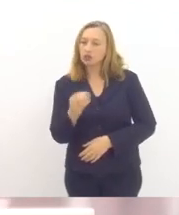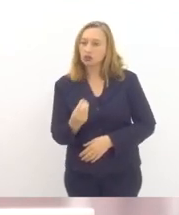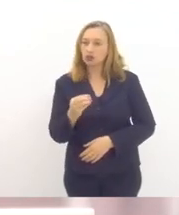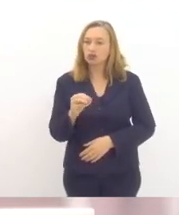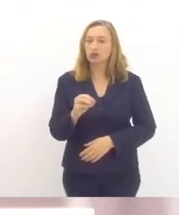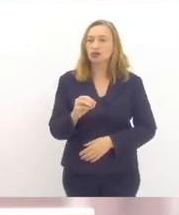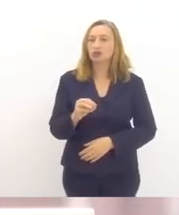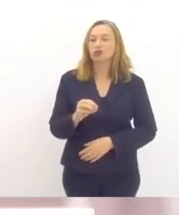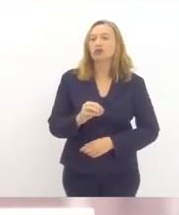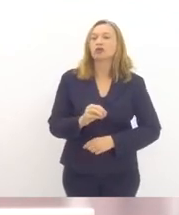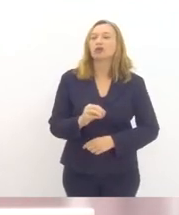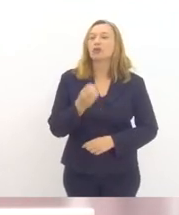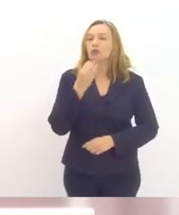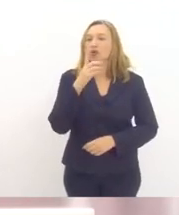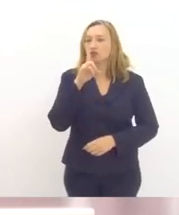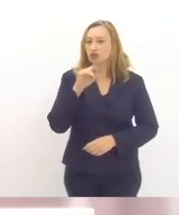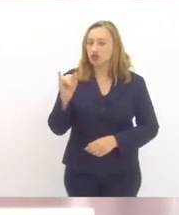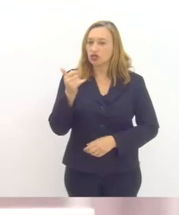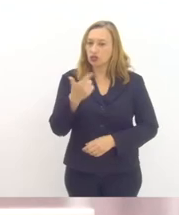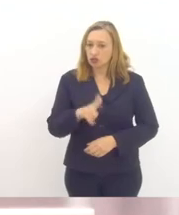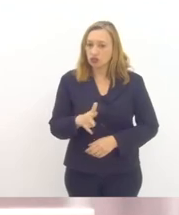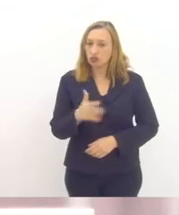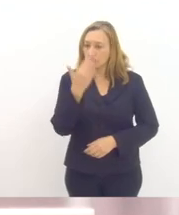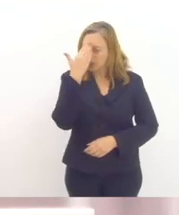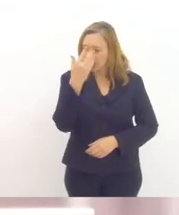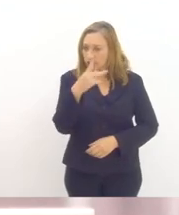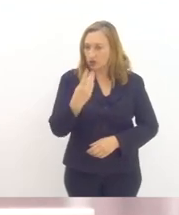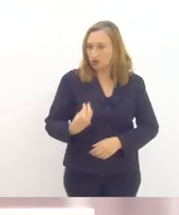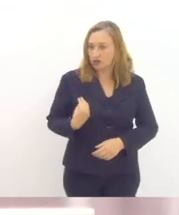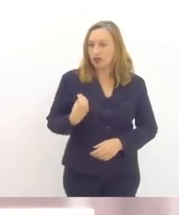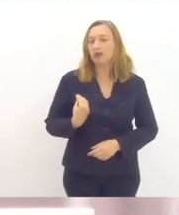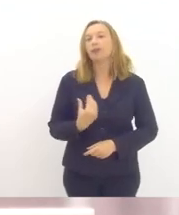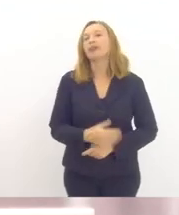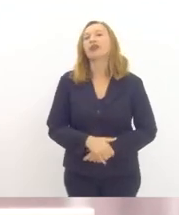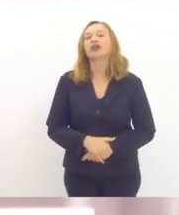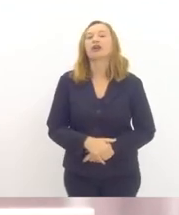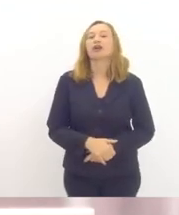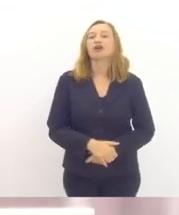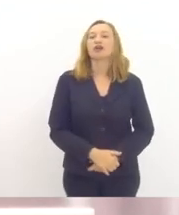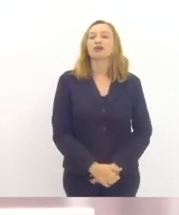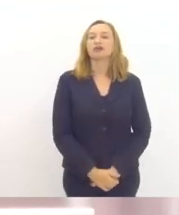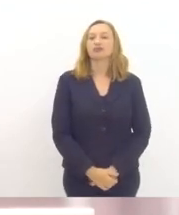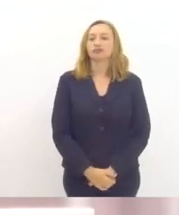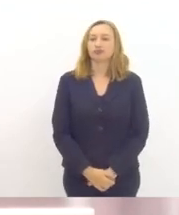Pereira. Bom dia mais uma vez, obrigado pela presença.